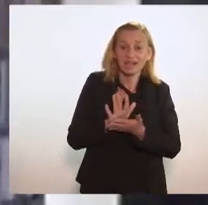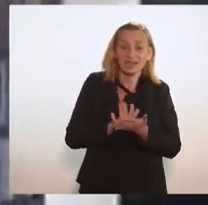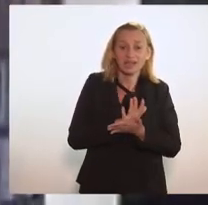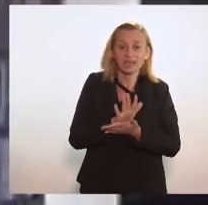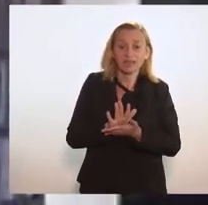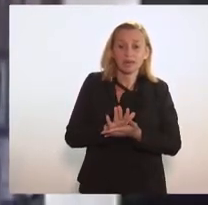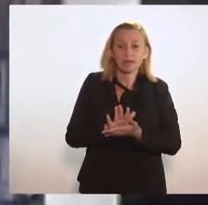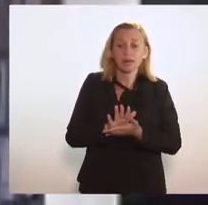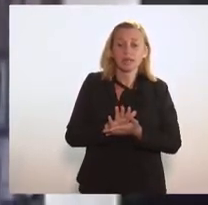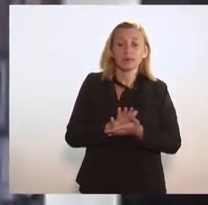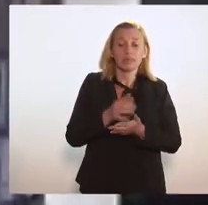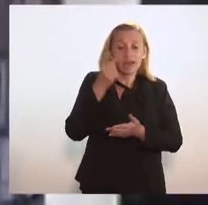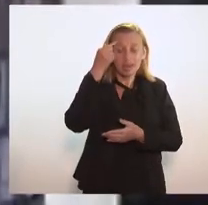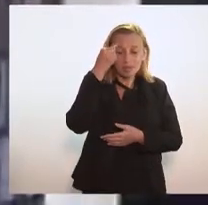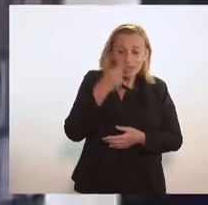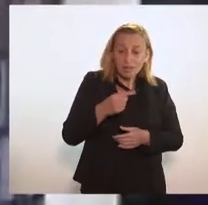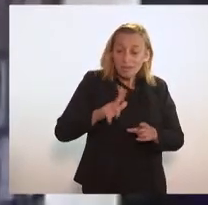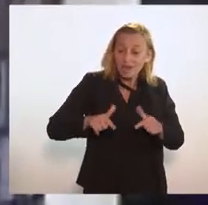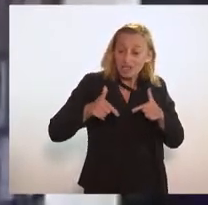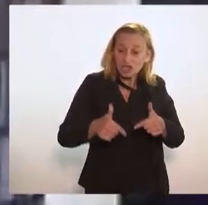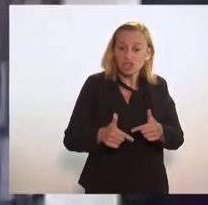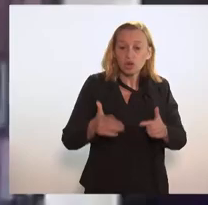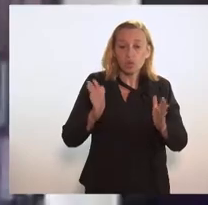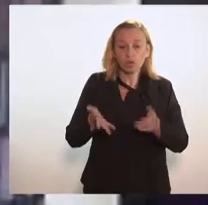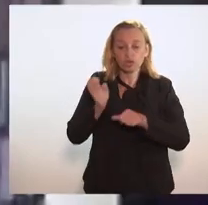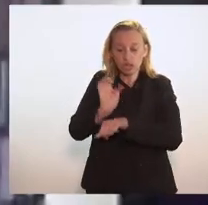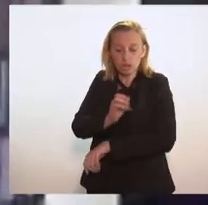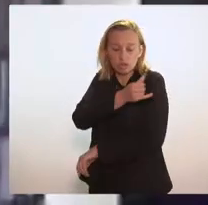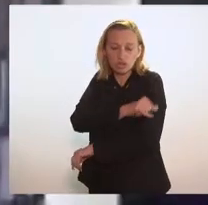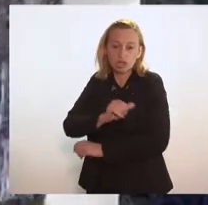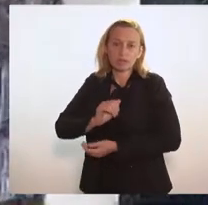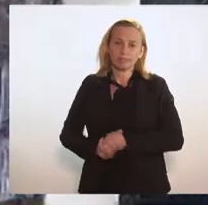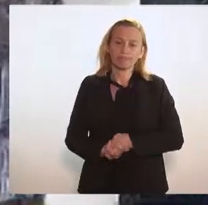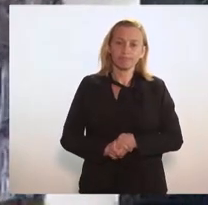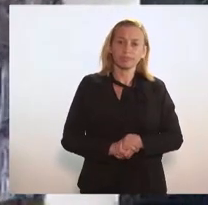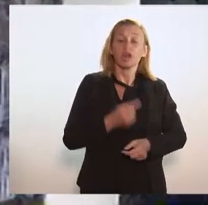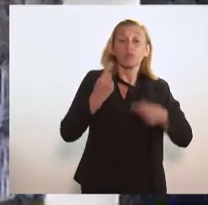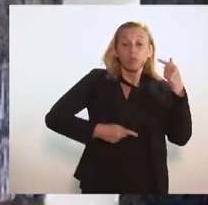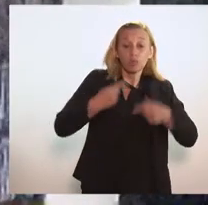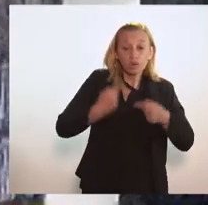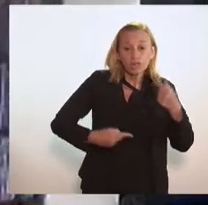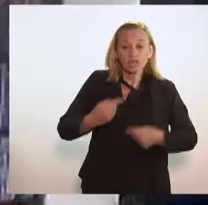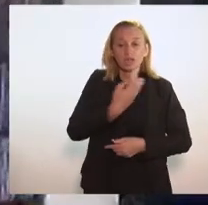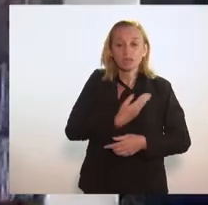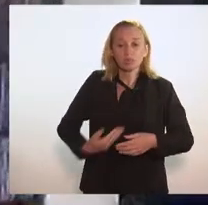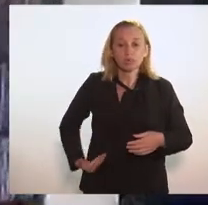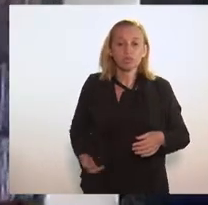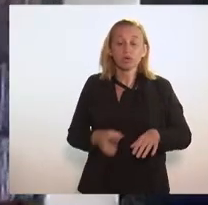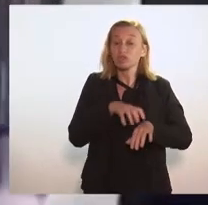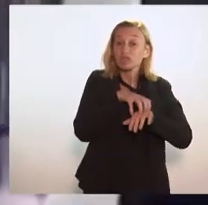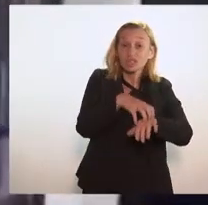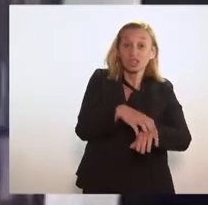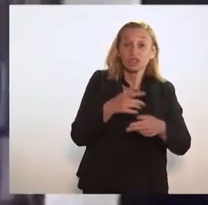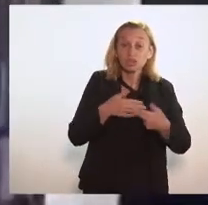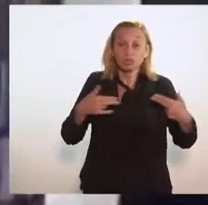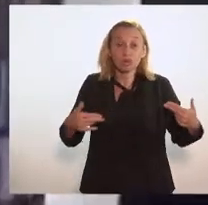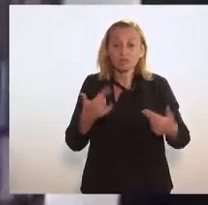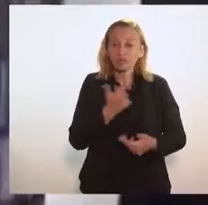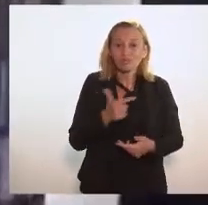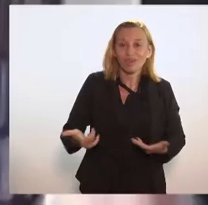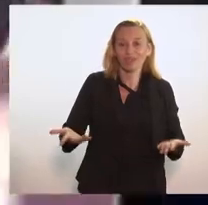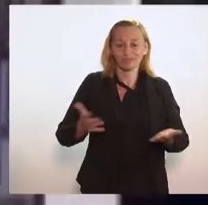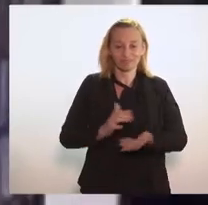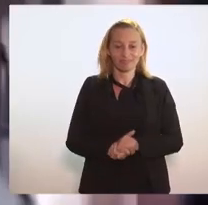e hoje no estado do Rio de Janeiro sobre a política pública de transporte não tem como mando